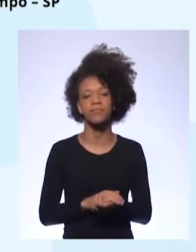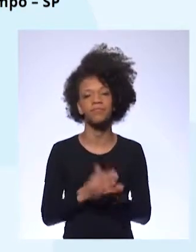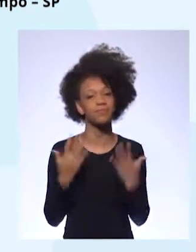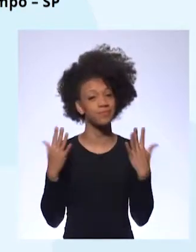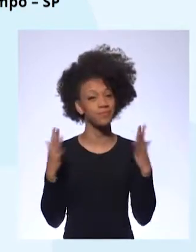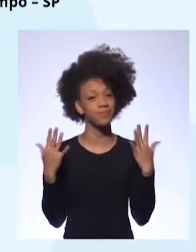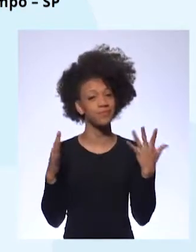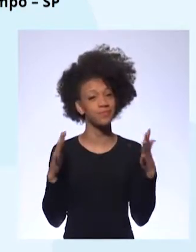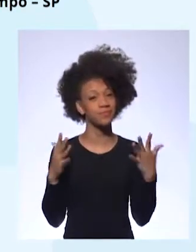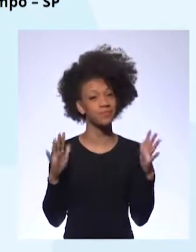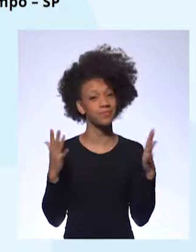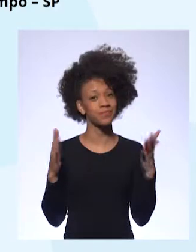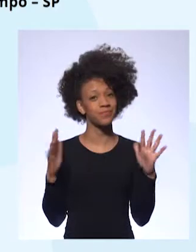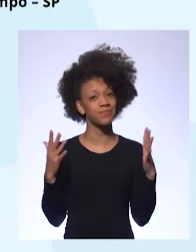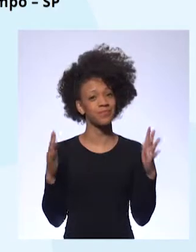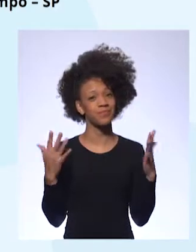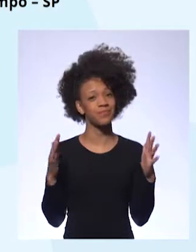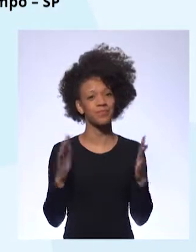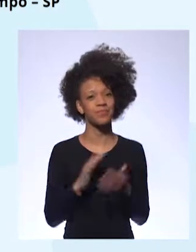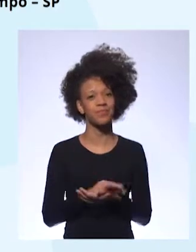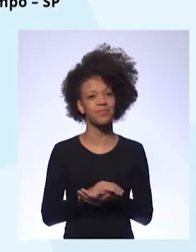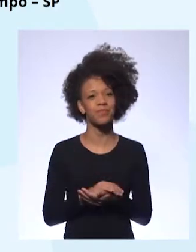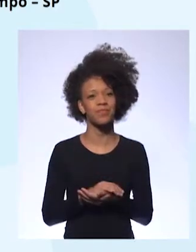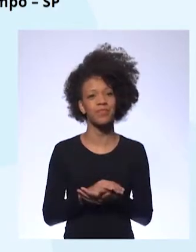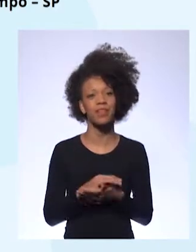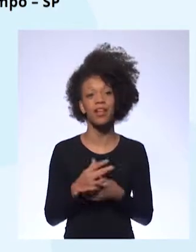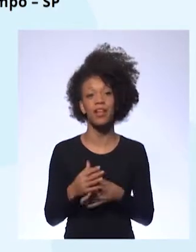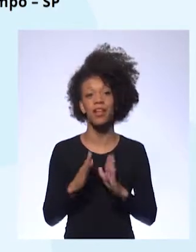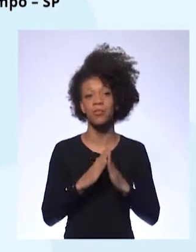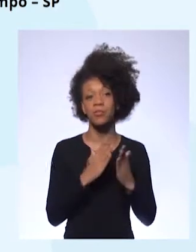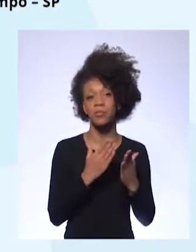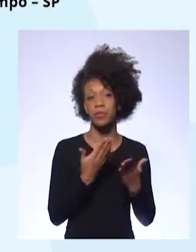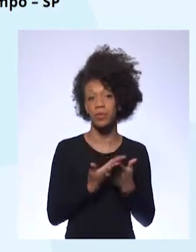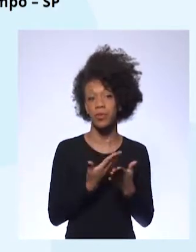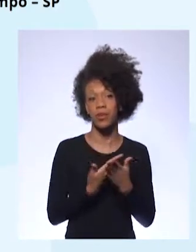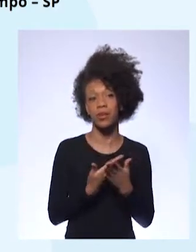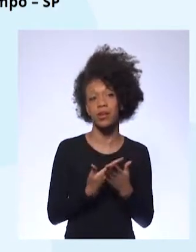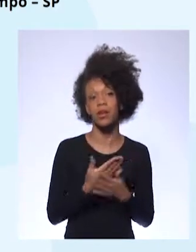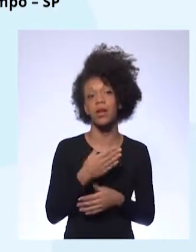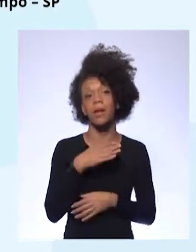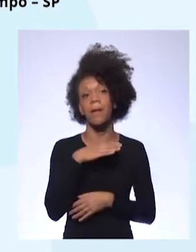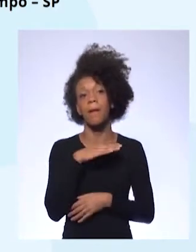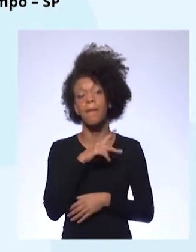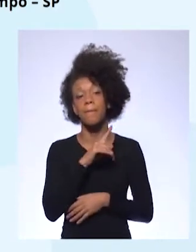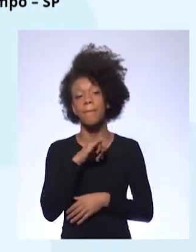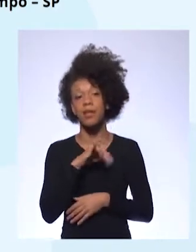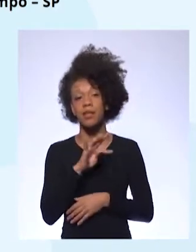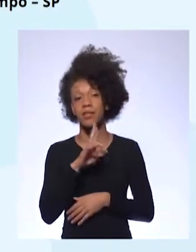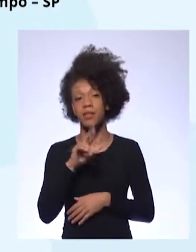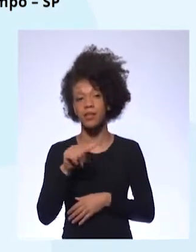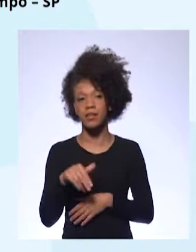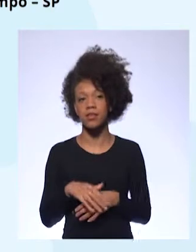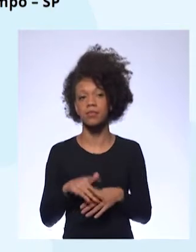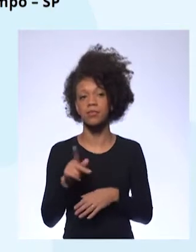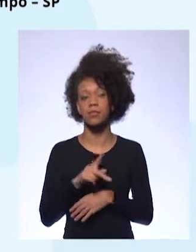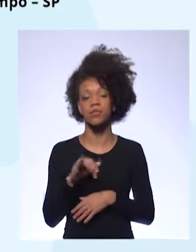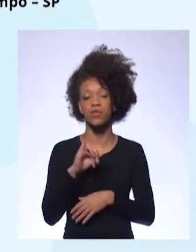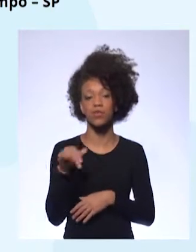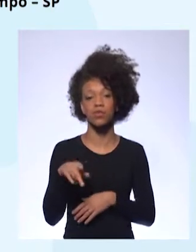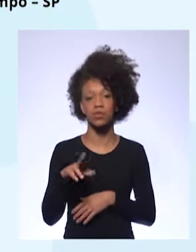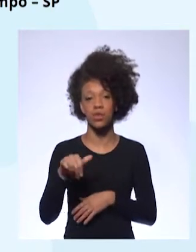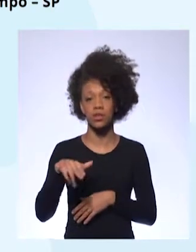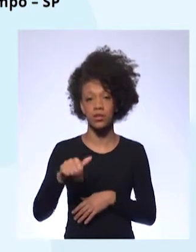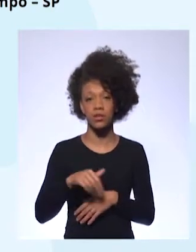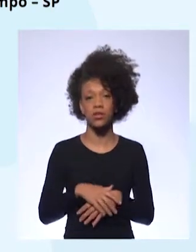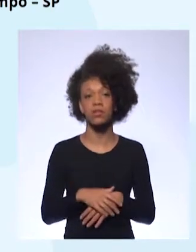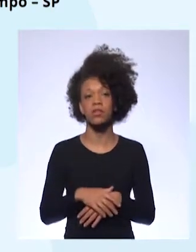Olha aí ela é do peito Tereza Delta a professora Juliana de São Bernardo do Campo então assim